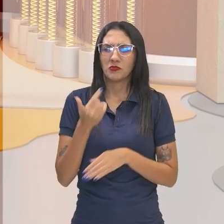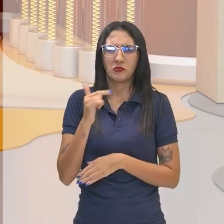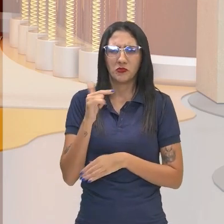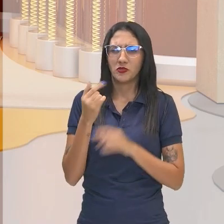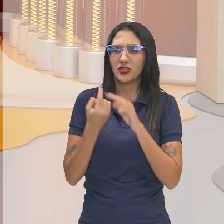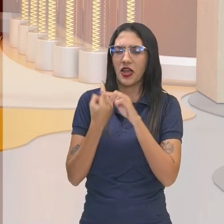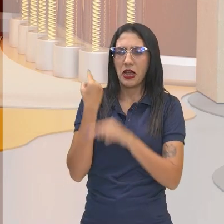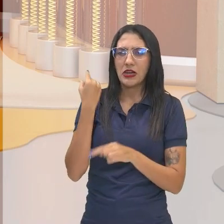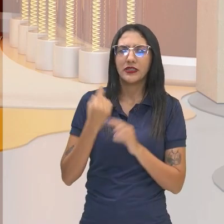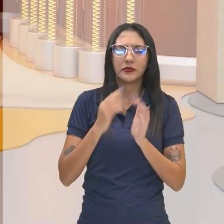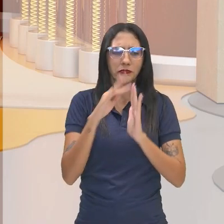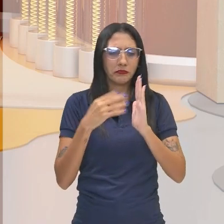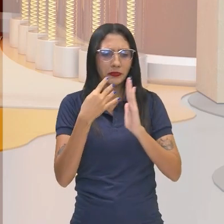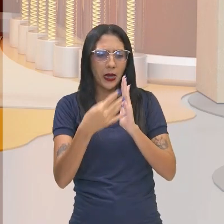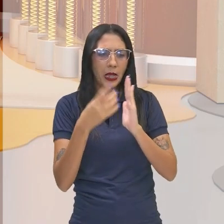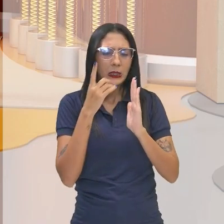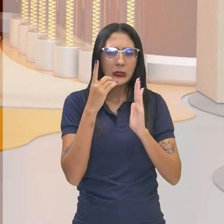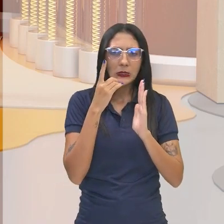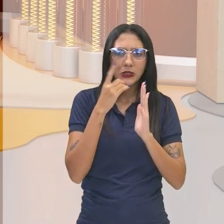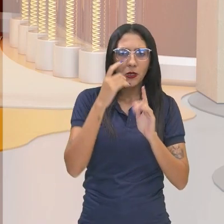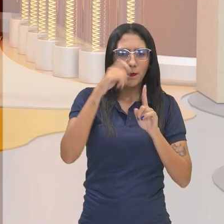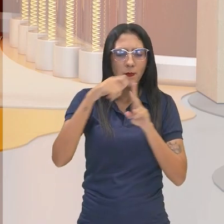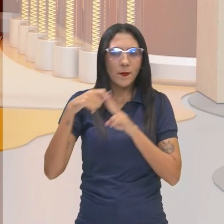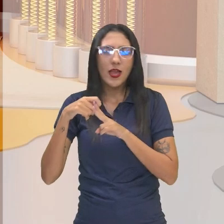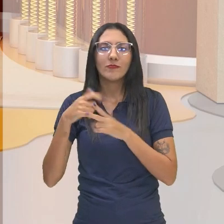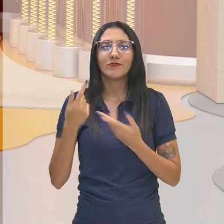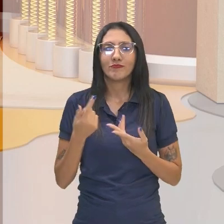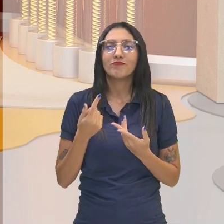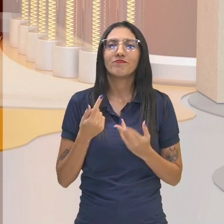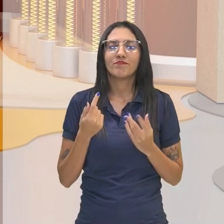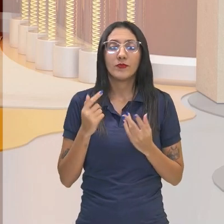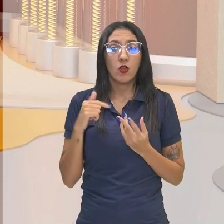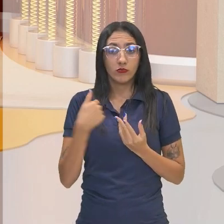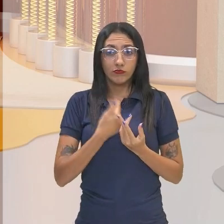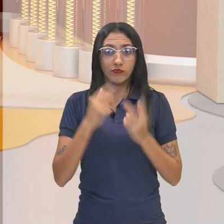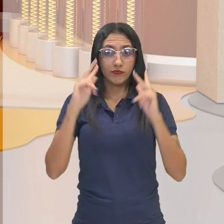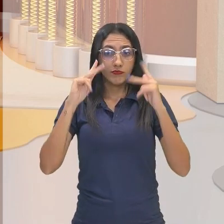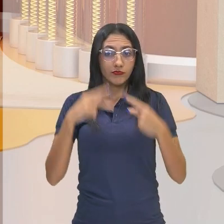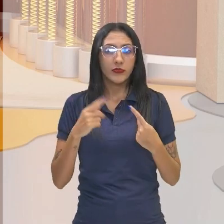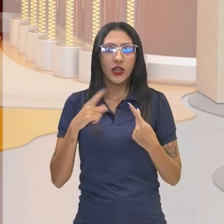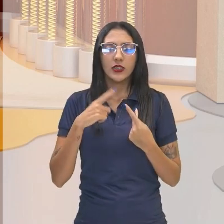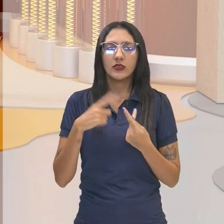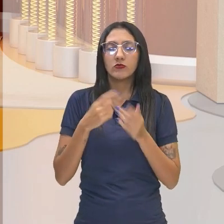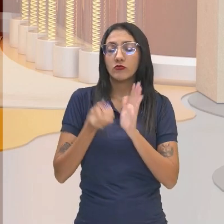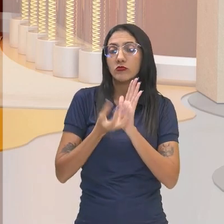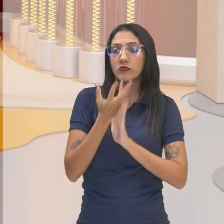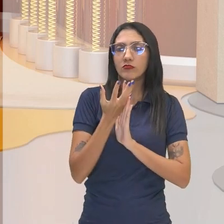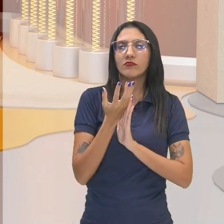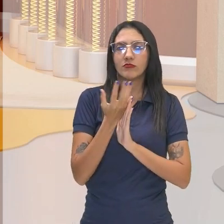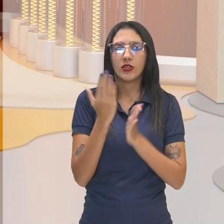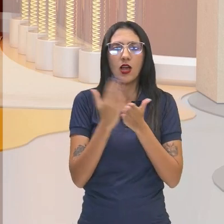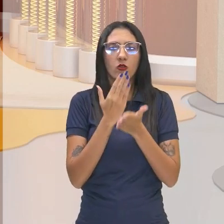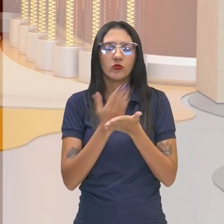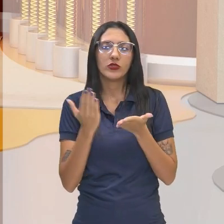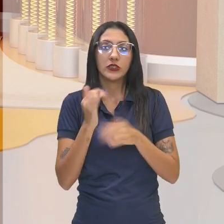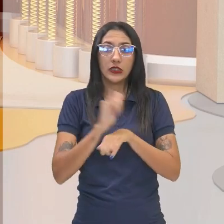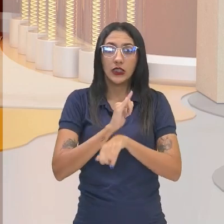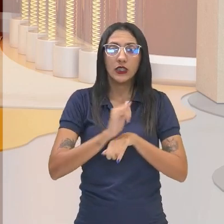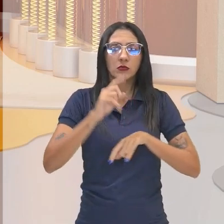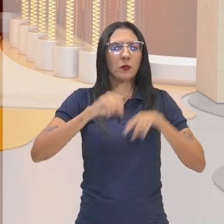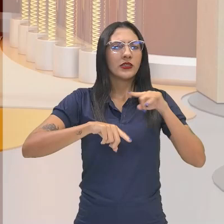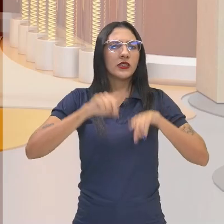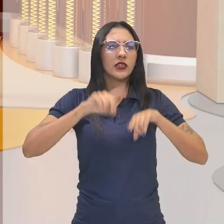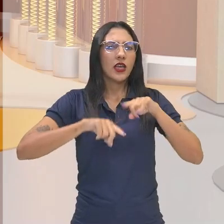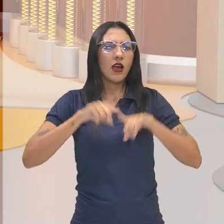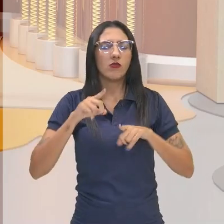calendários, nós, seres humanos, né, nós criamos esses artefatos a partir do quê? Daquilo que era